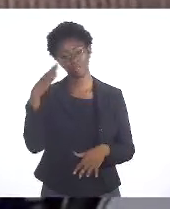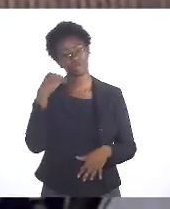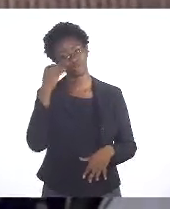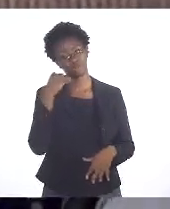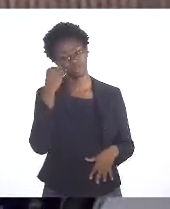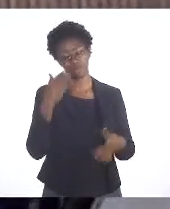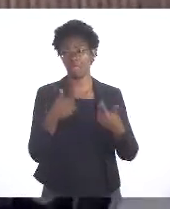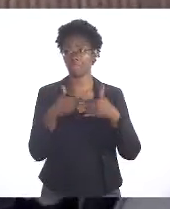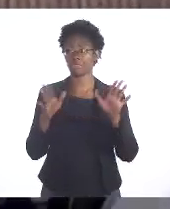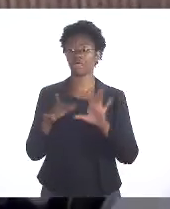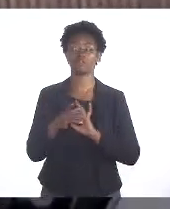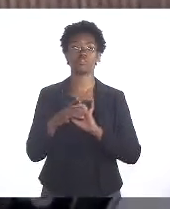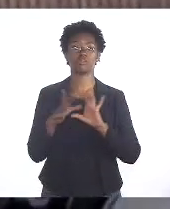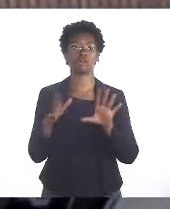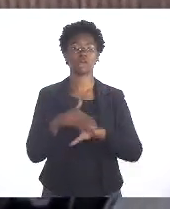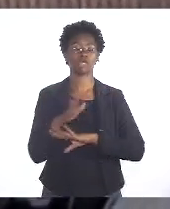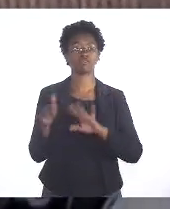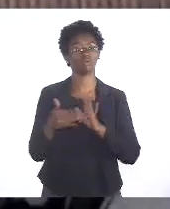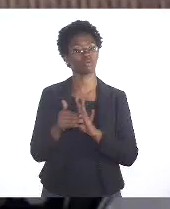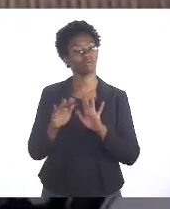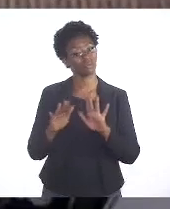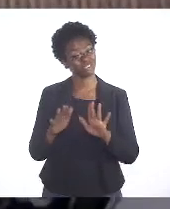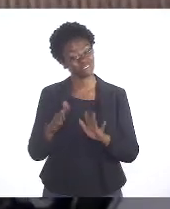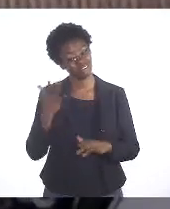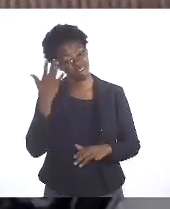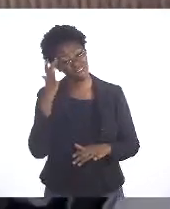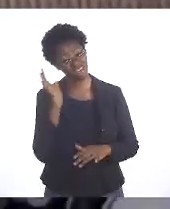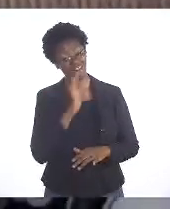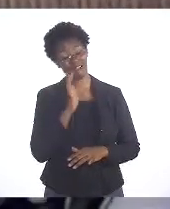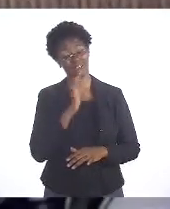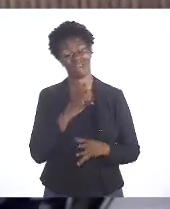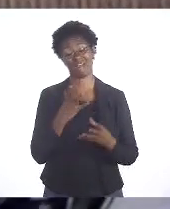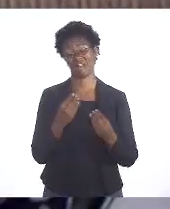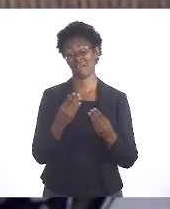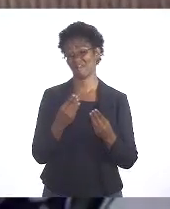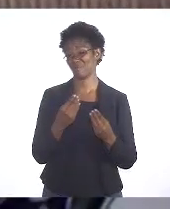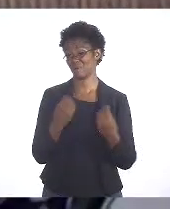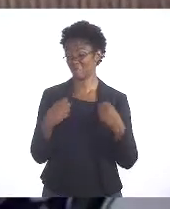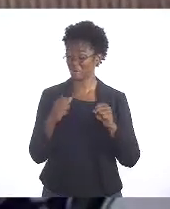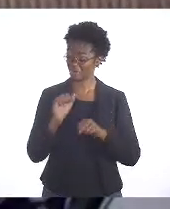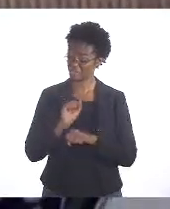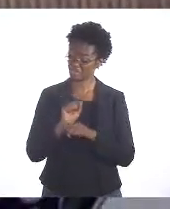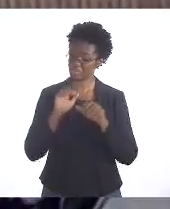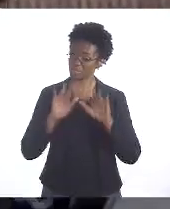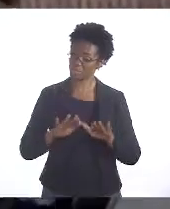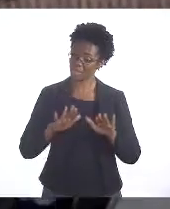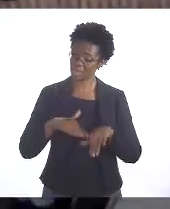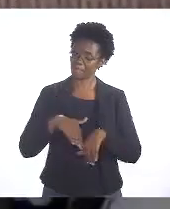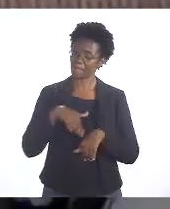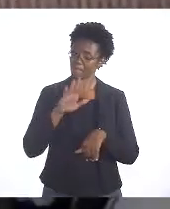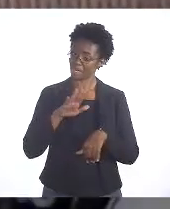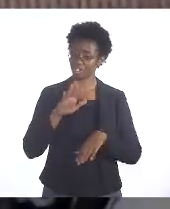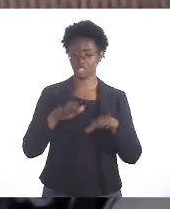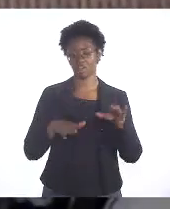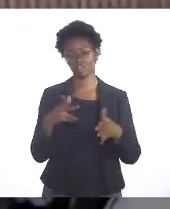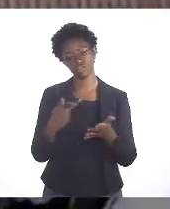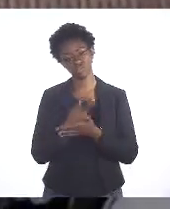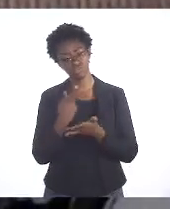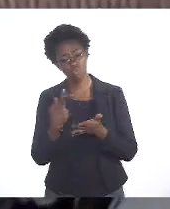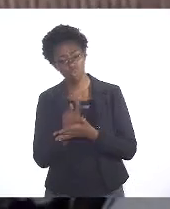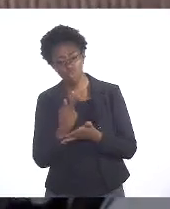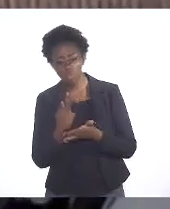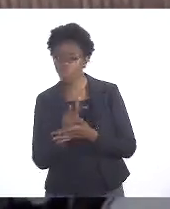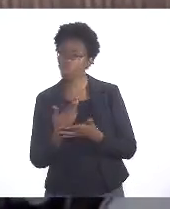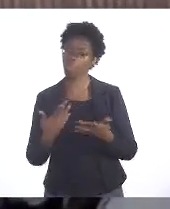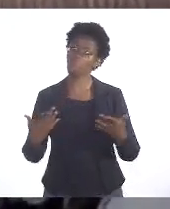experimenta. Sei lá, não sei se houve uma precipitação ou se foi um equívoco, talvez,